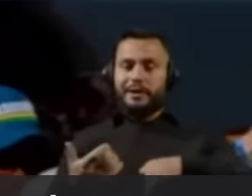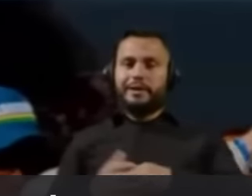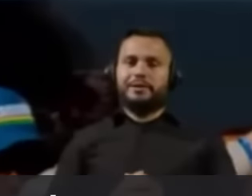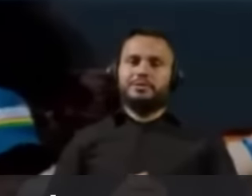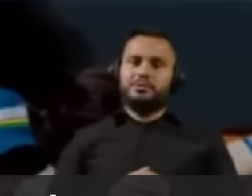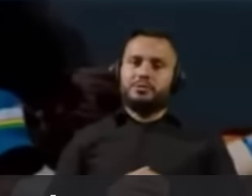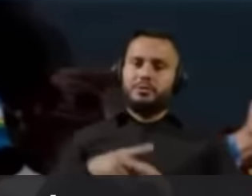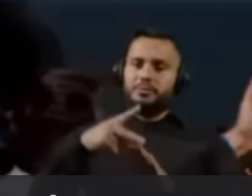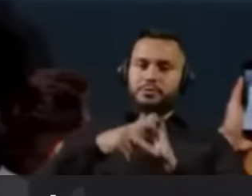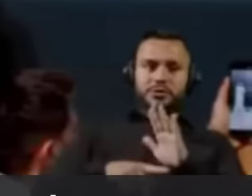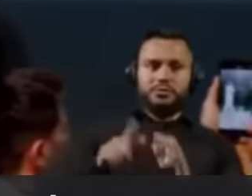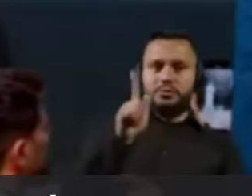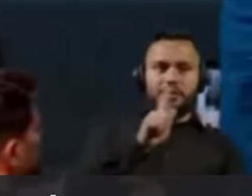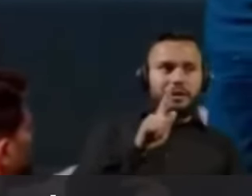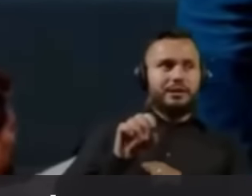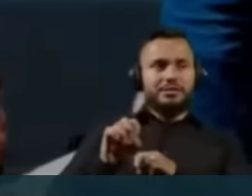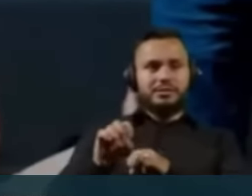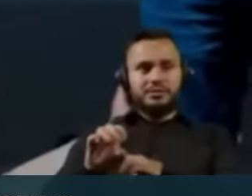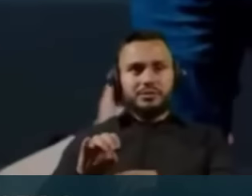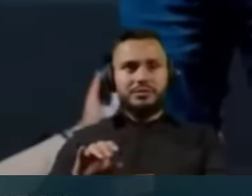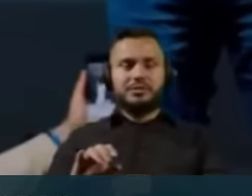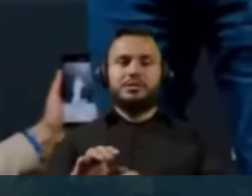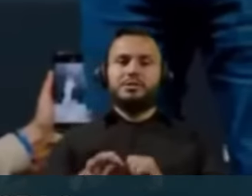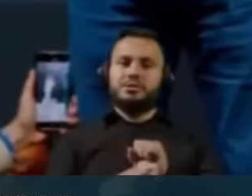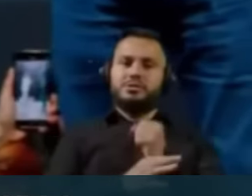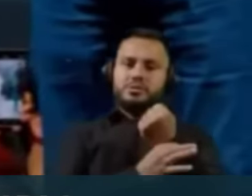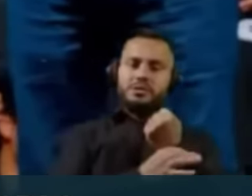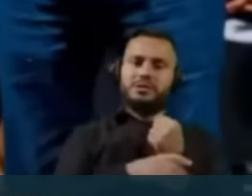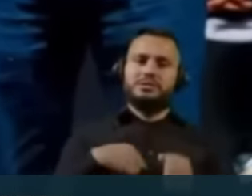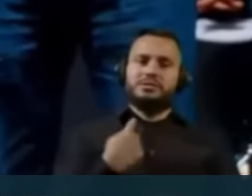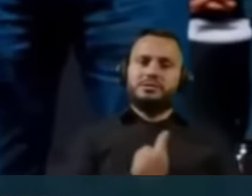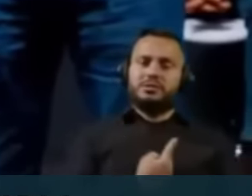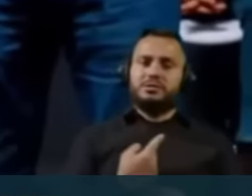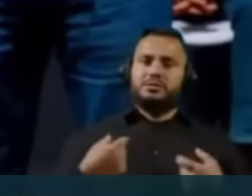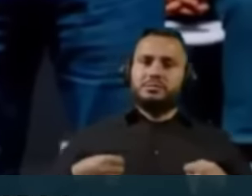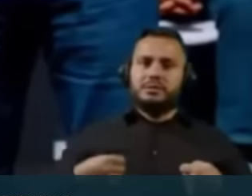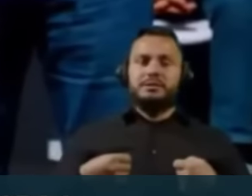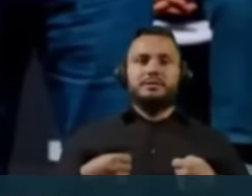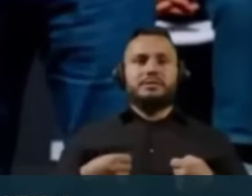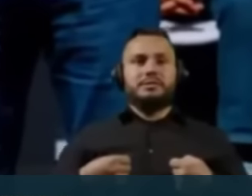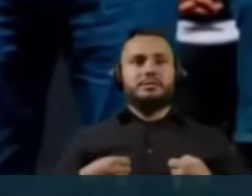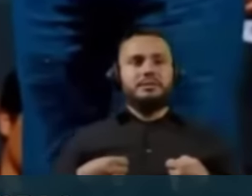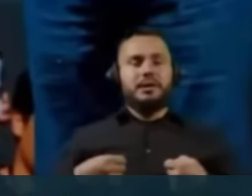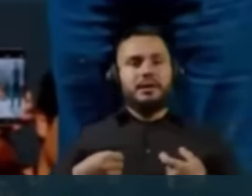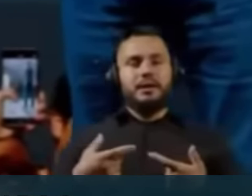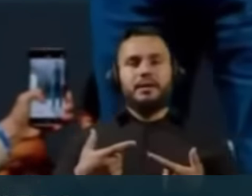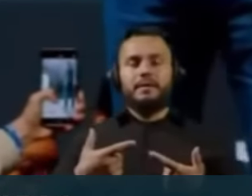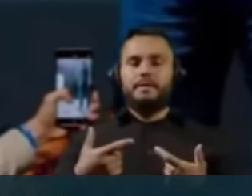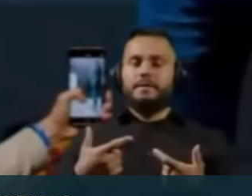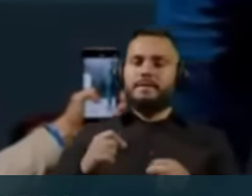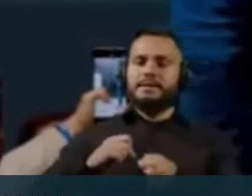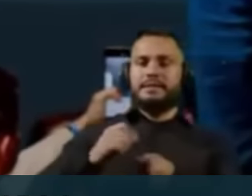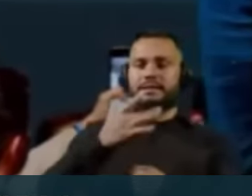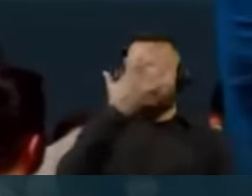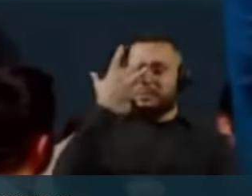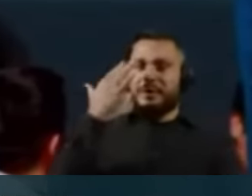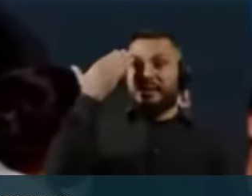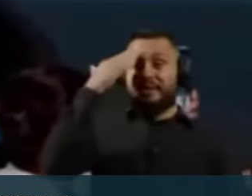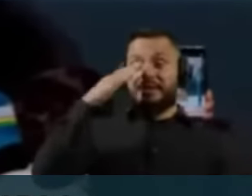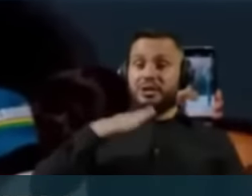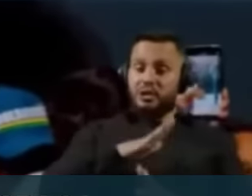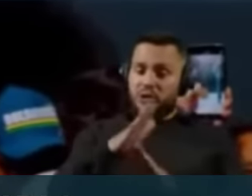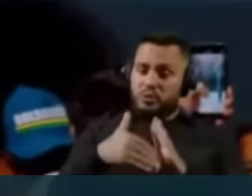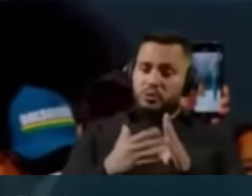que mandar passar essa mensagem, que tudo passa pela política. Nós temos que usar a política como